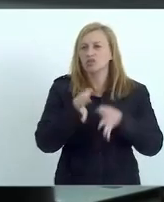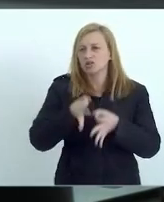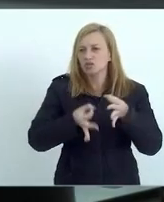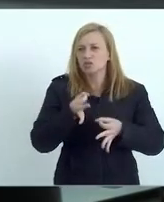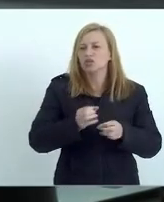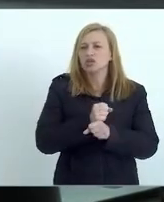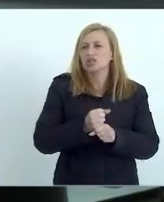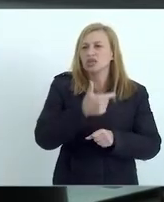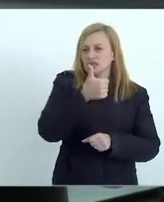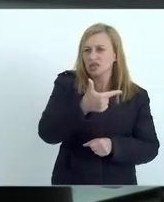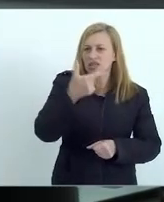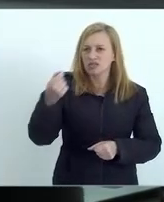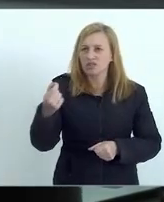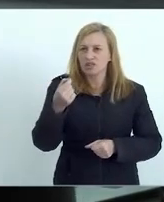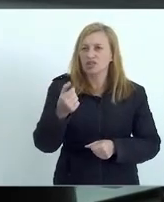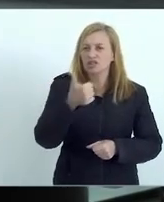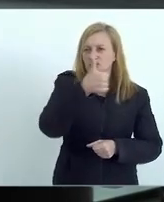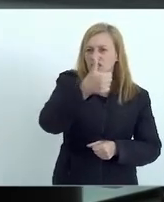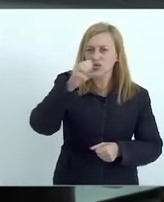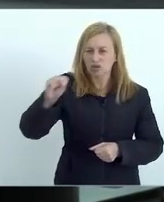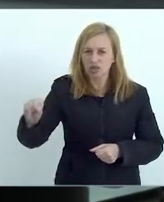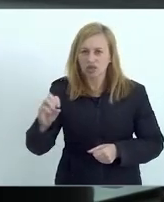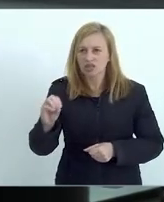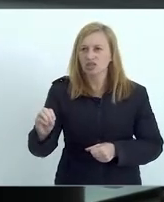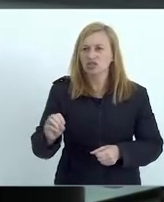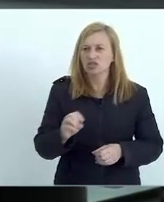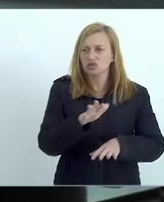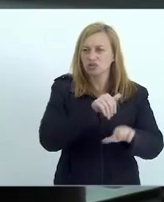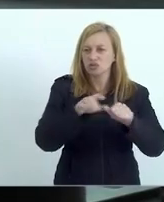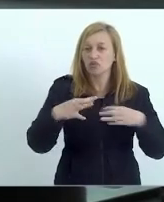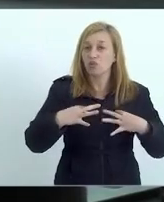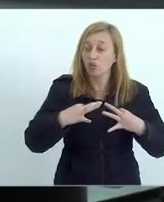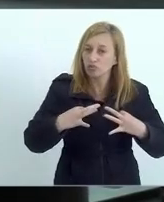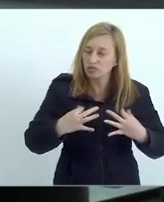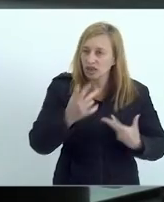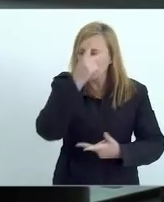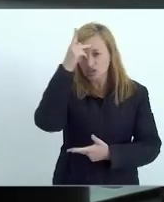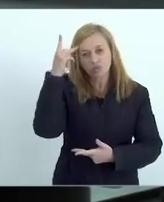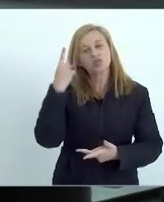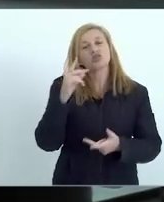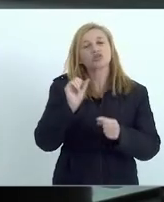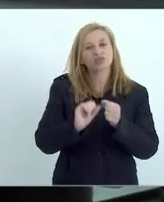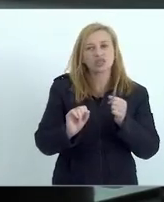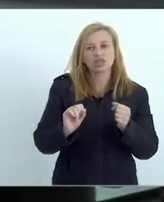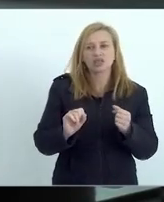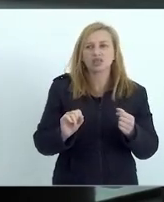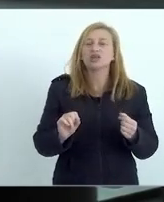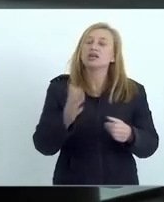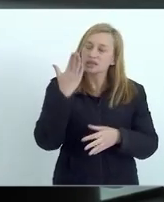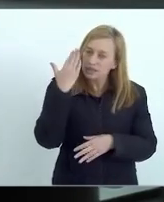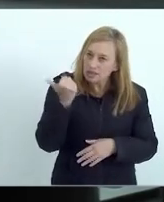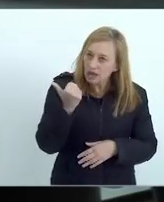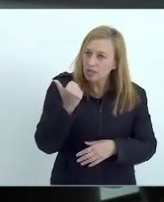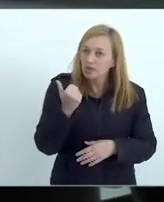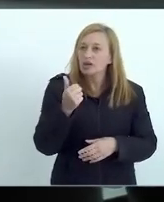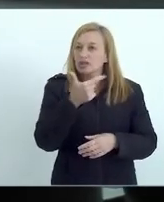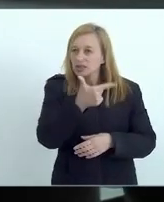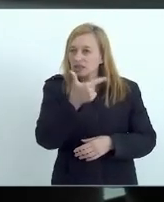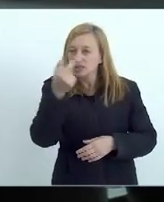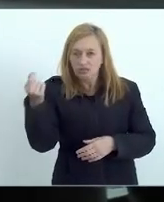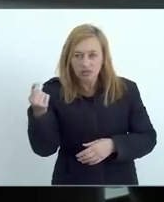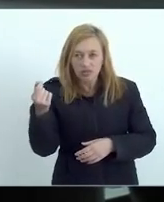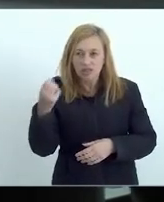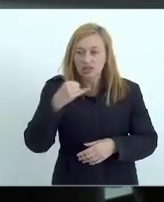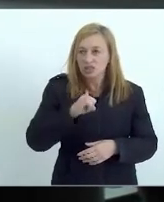120 vagas serão chamados 180 agora é voluntário as pessoas que estão fazendo isso sabe que são para